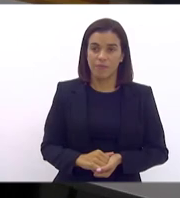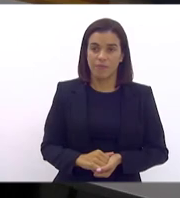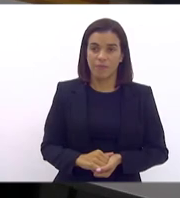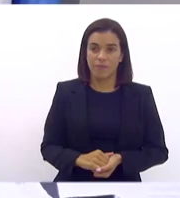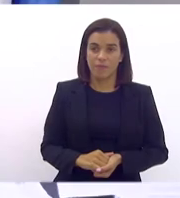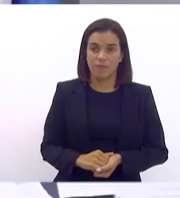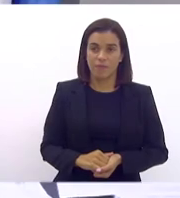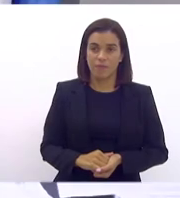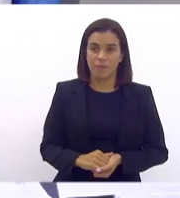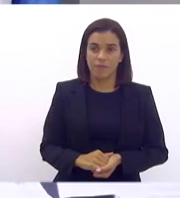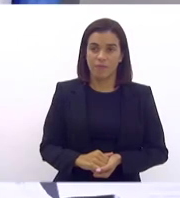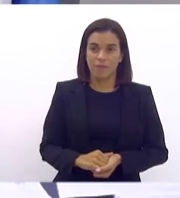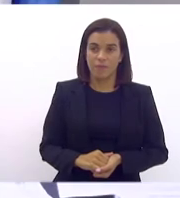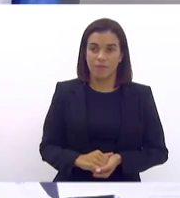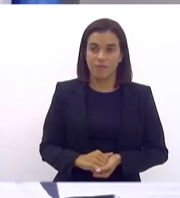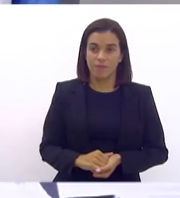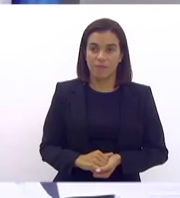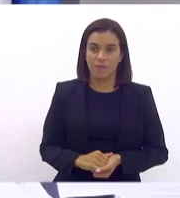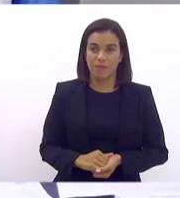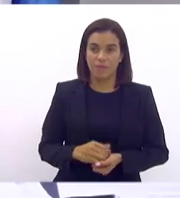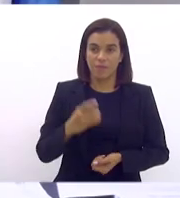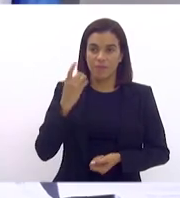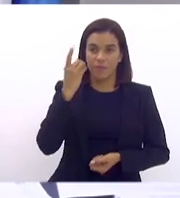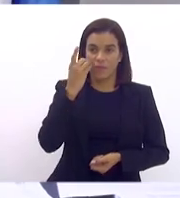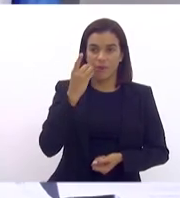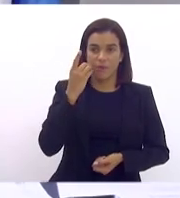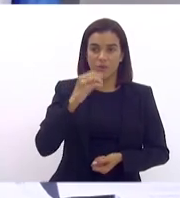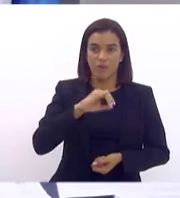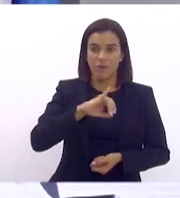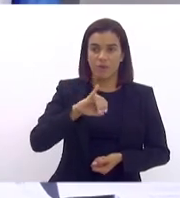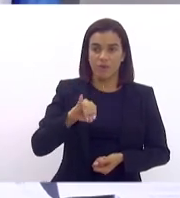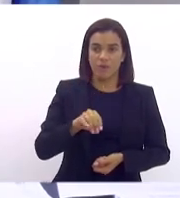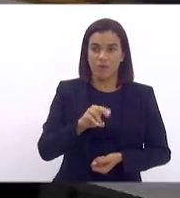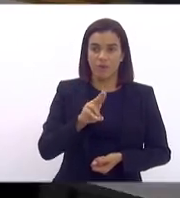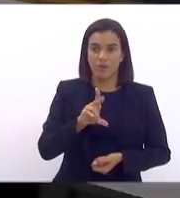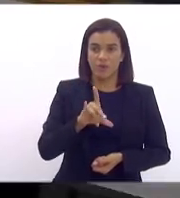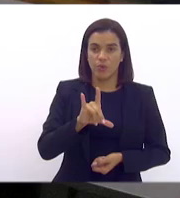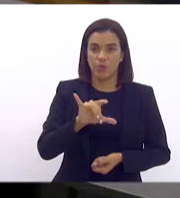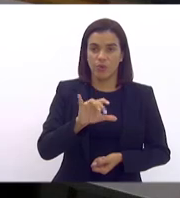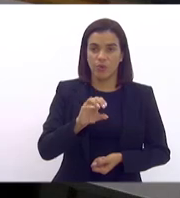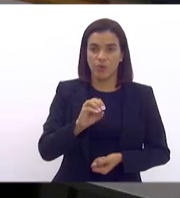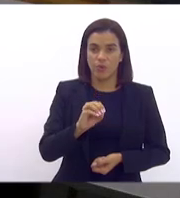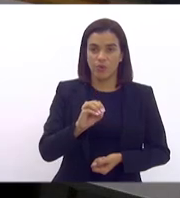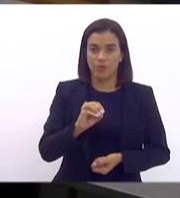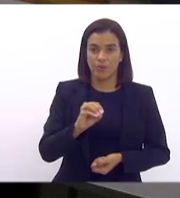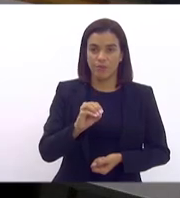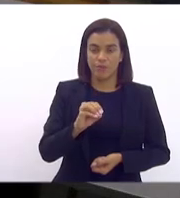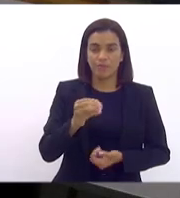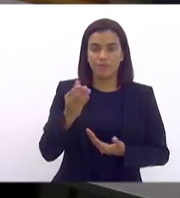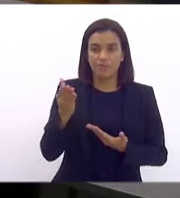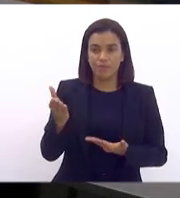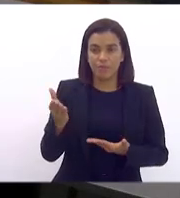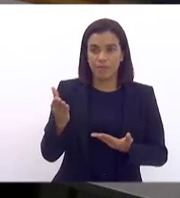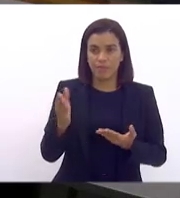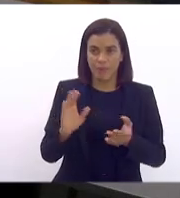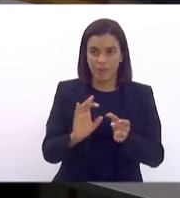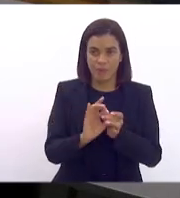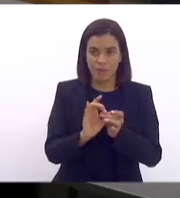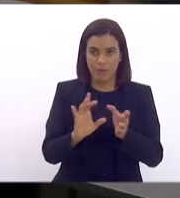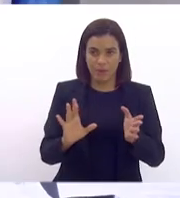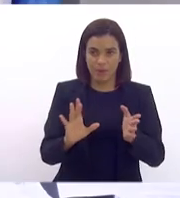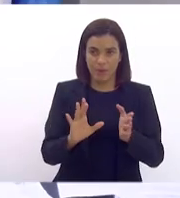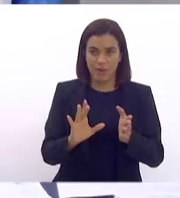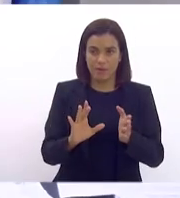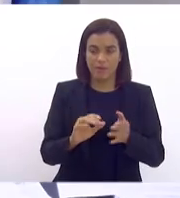Deputado Júlio acaba de chegar esbaforido. A senhora me permite uma observação,